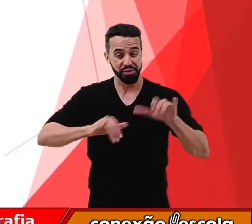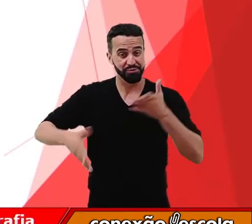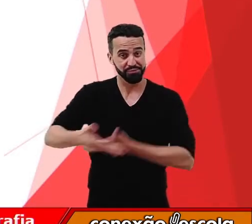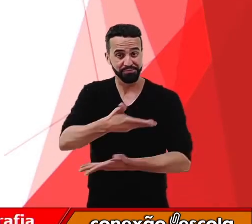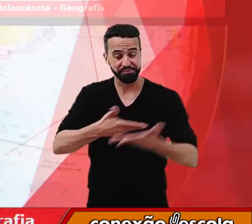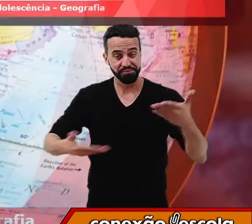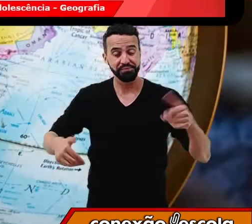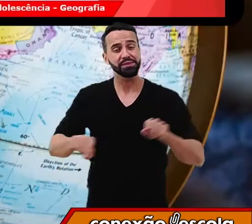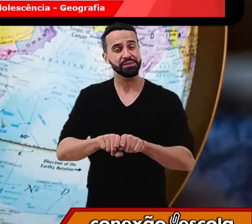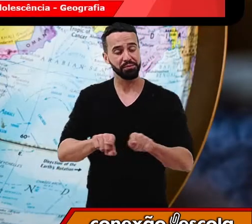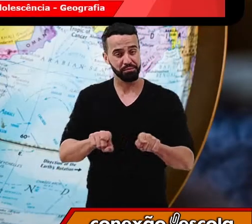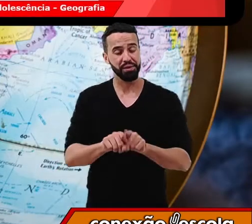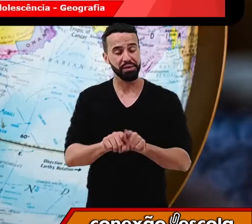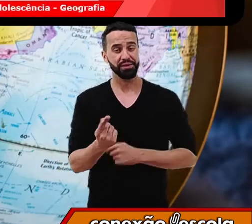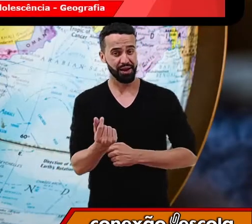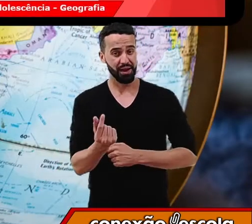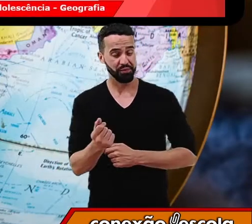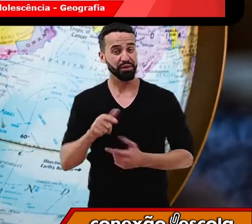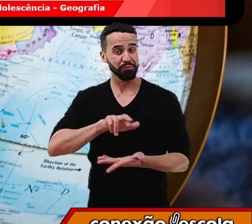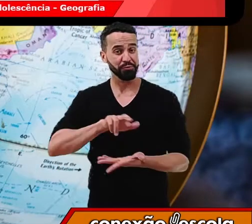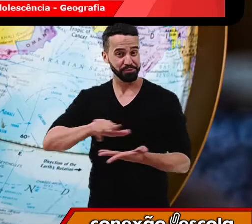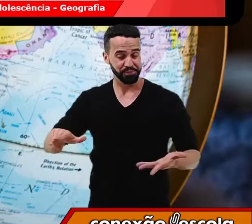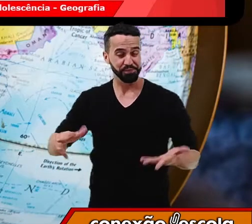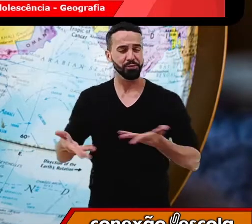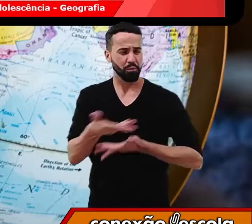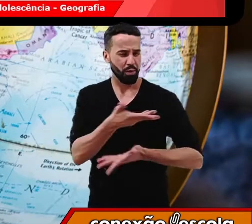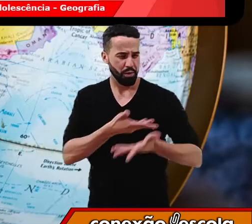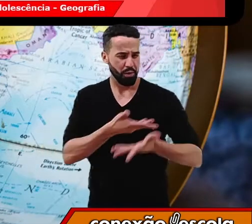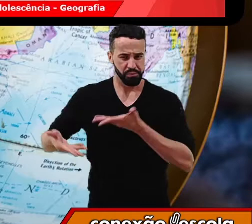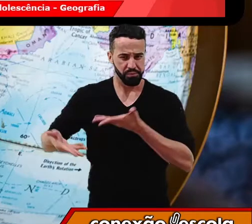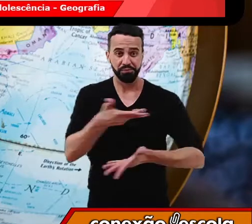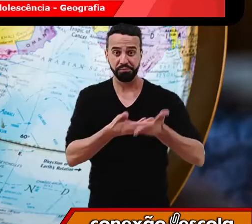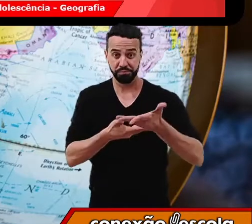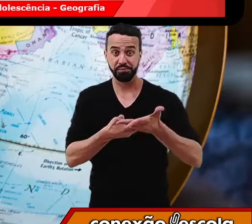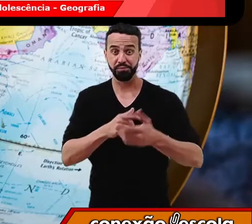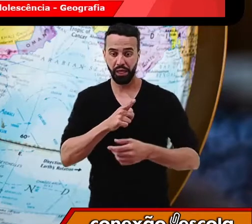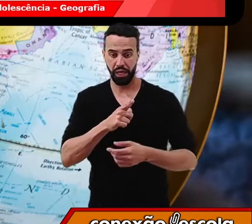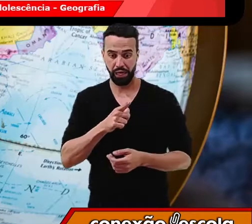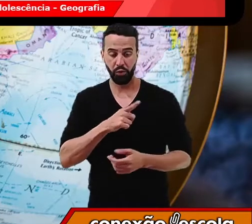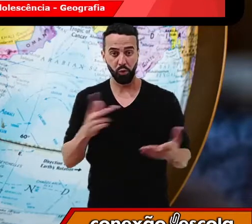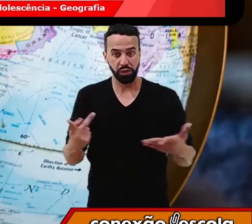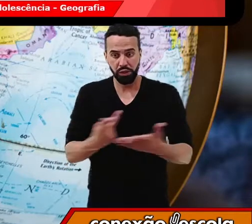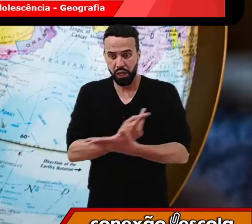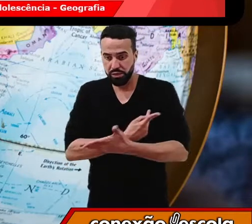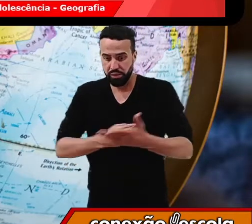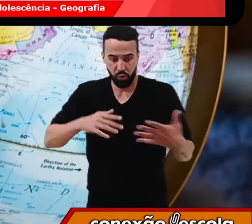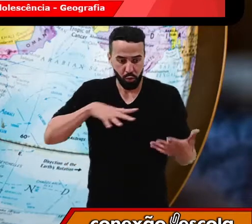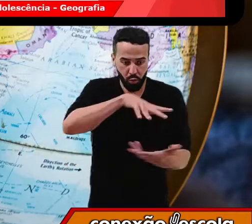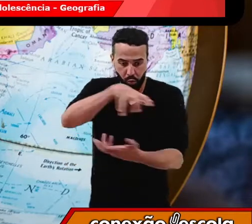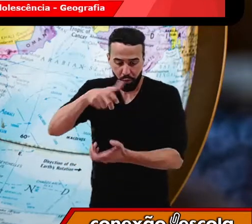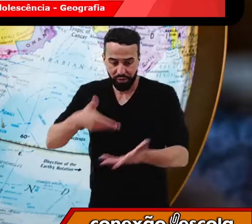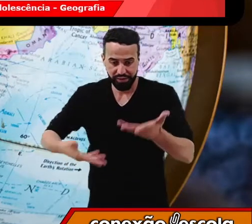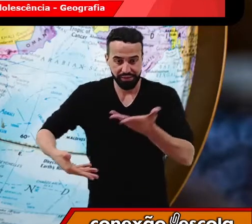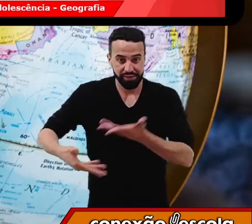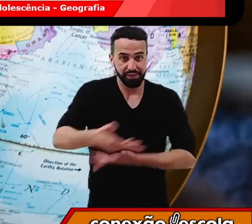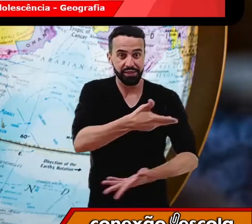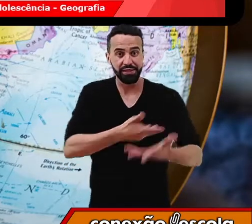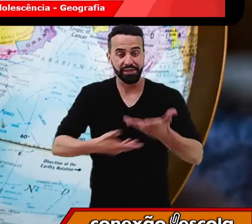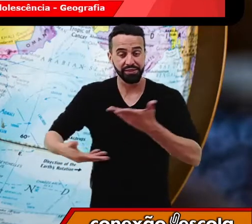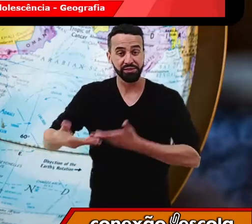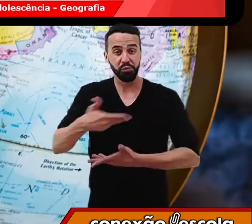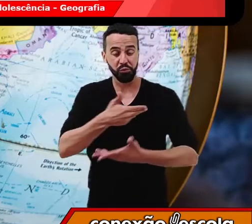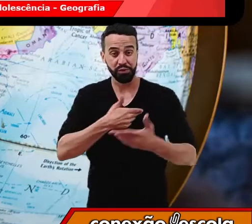de capitais. Então, quando rola a interação e a integração do globo mediado